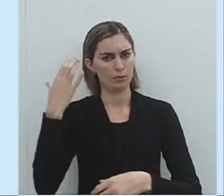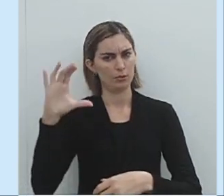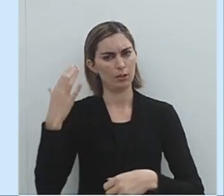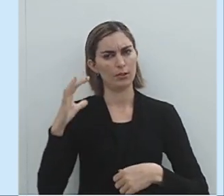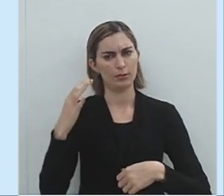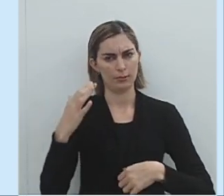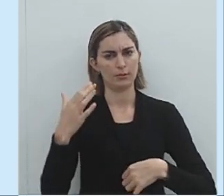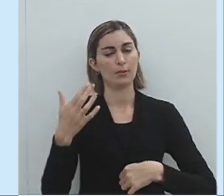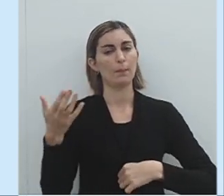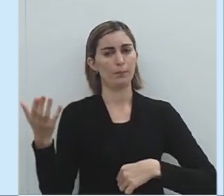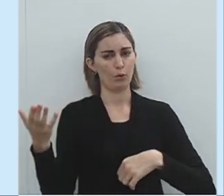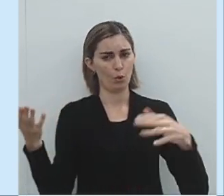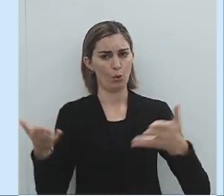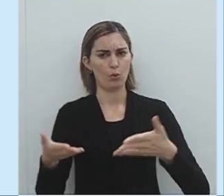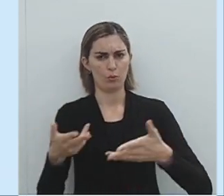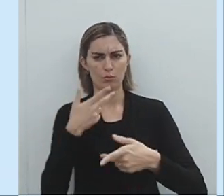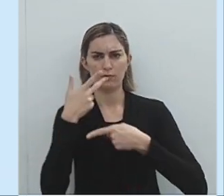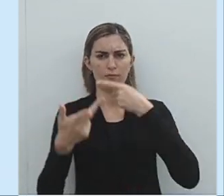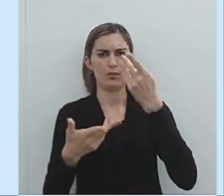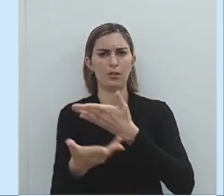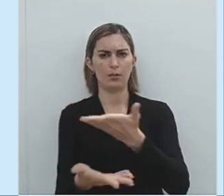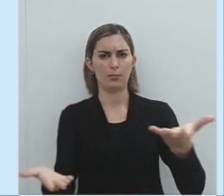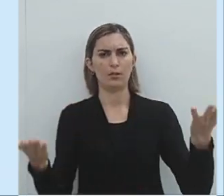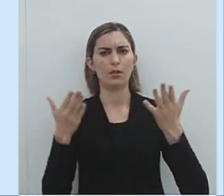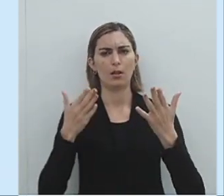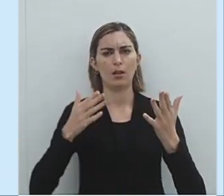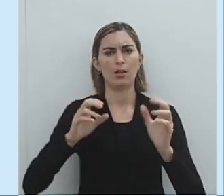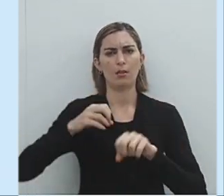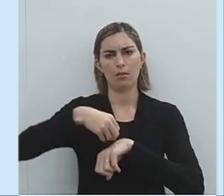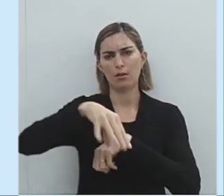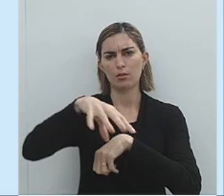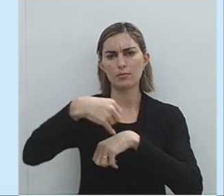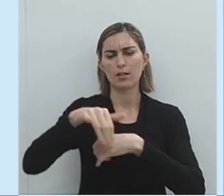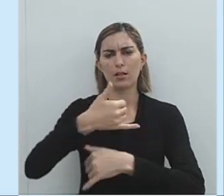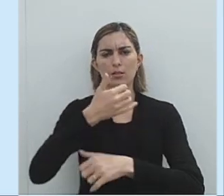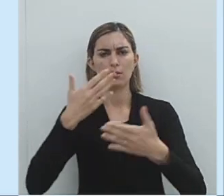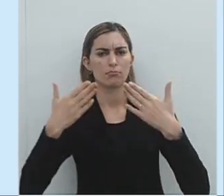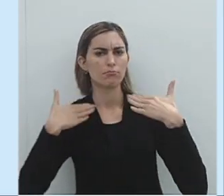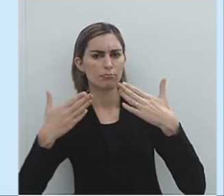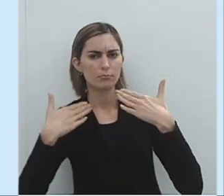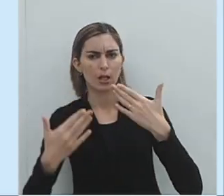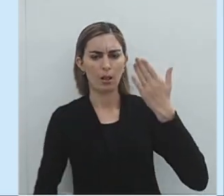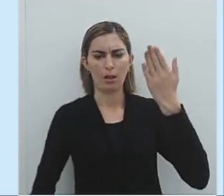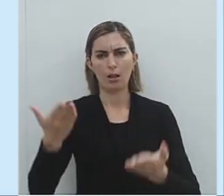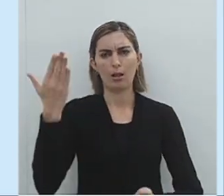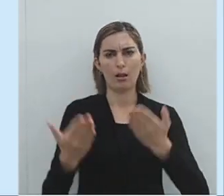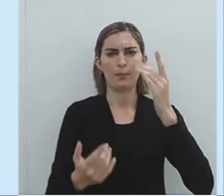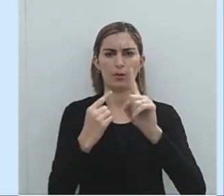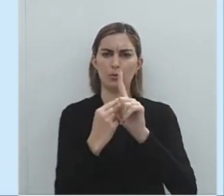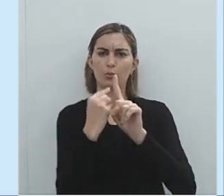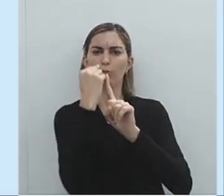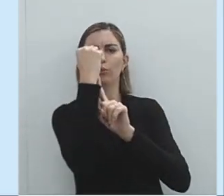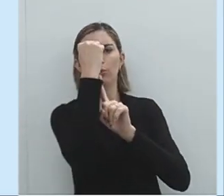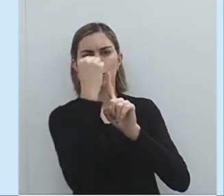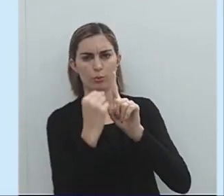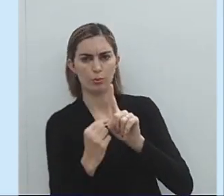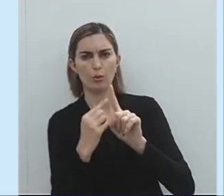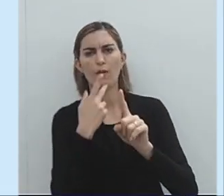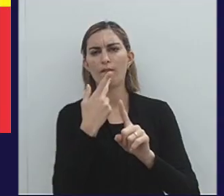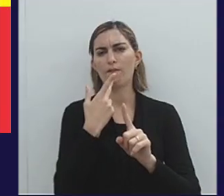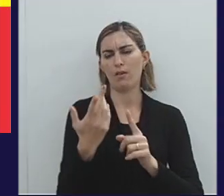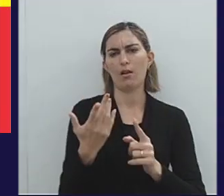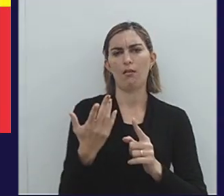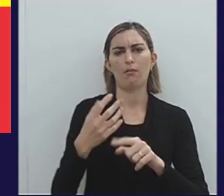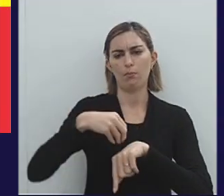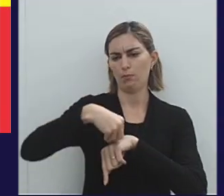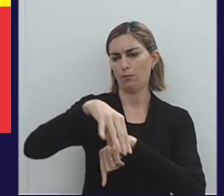de ciências e hoje irei falar para vocês sobre transferência de calor e equilíbrio térmico. Quando se